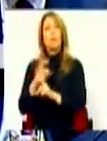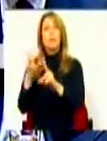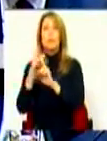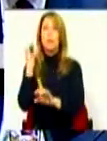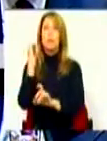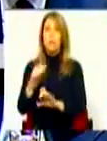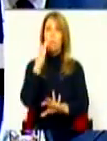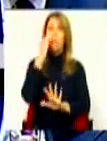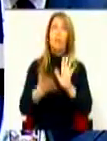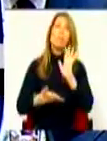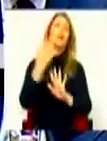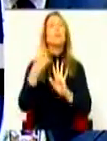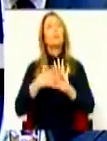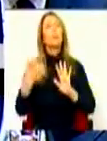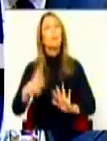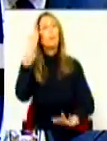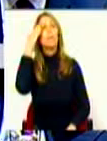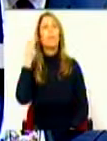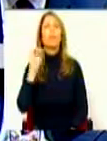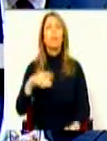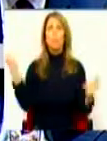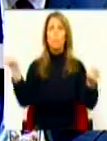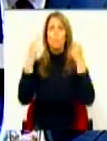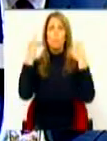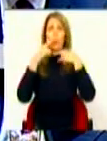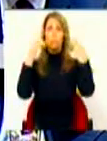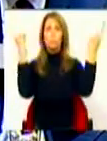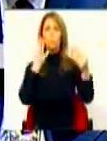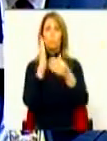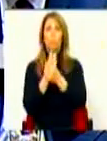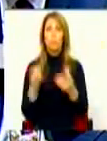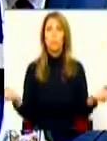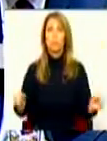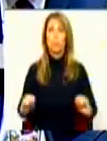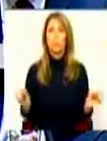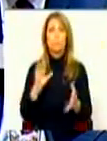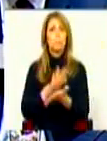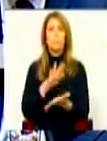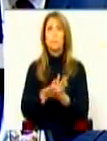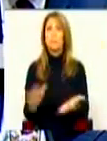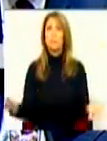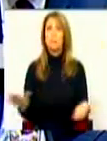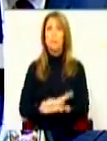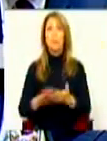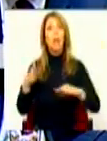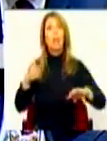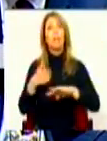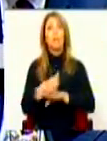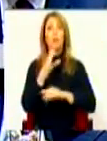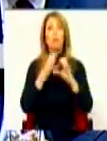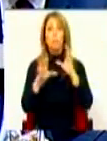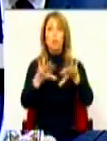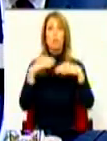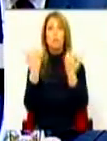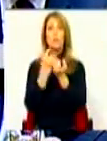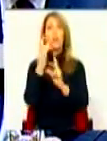complexos. Prevê-se também a exclusão de publicidade de atos processuais, assim como a não publicitação pelos meios de comunicação social da